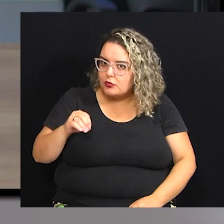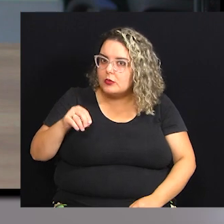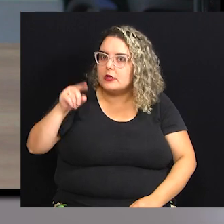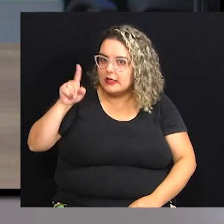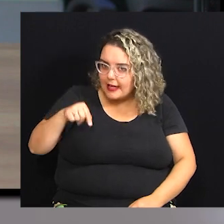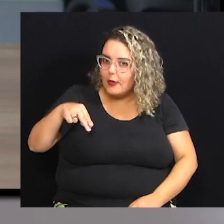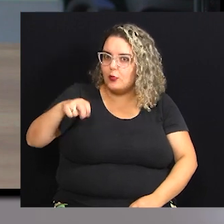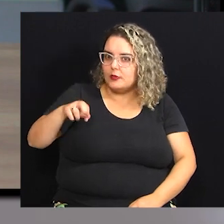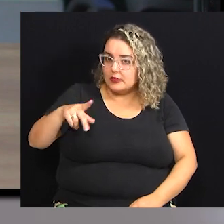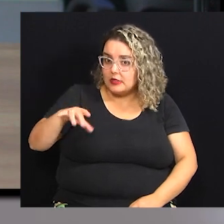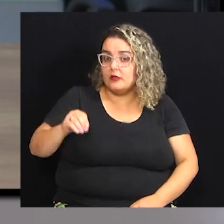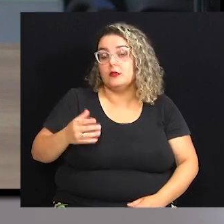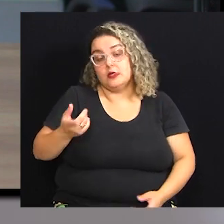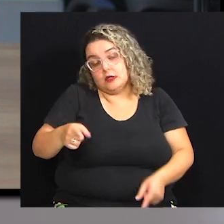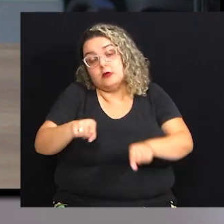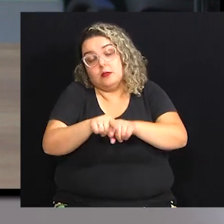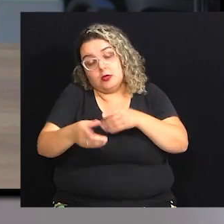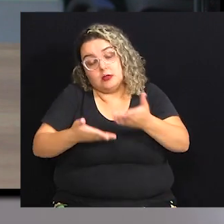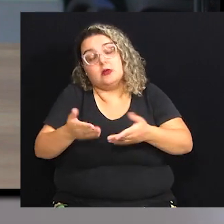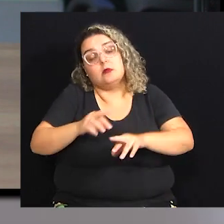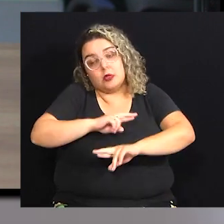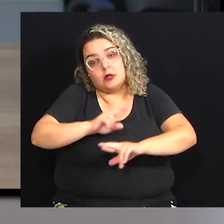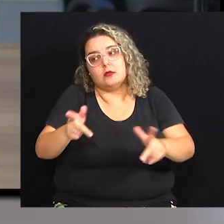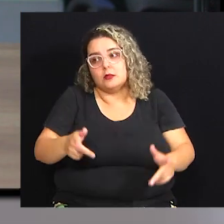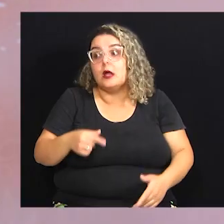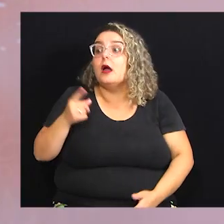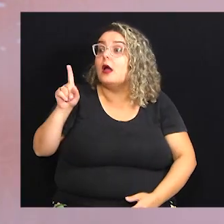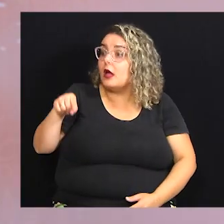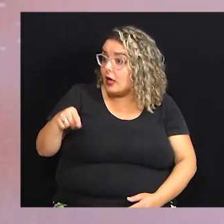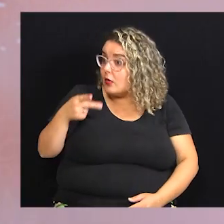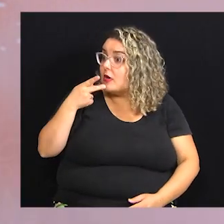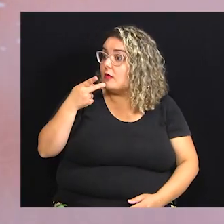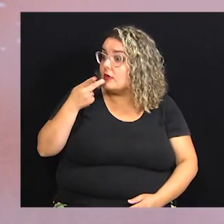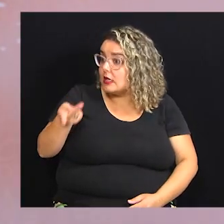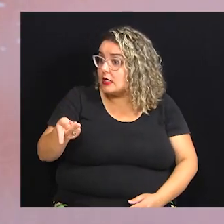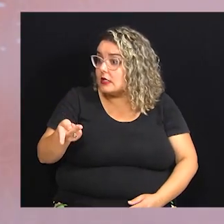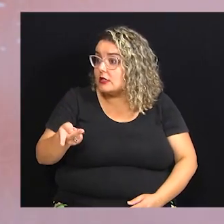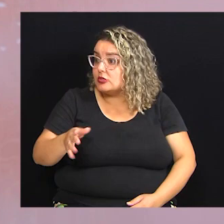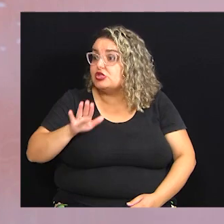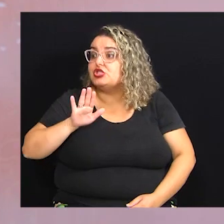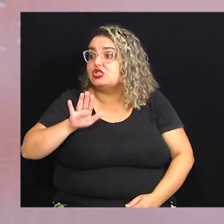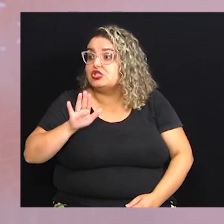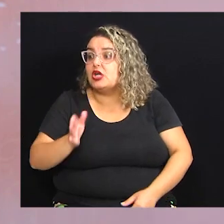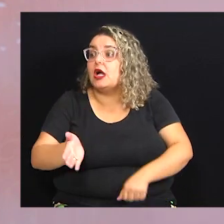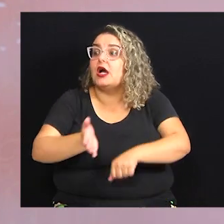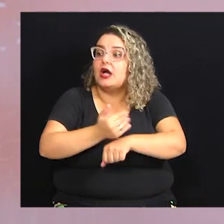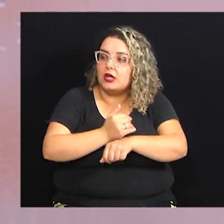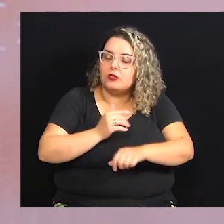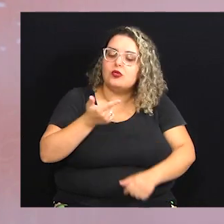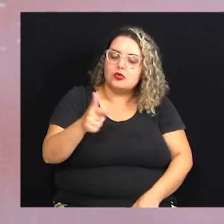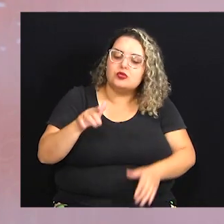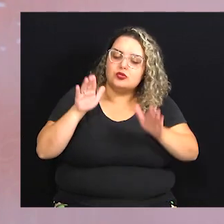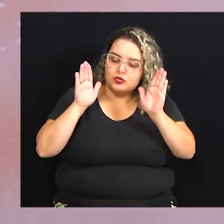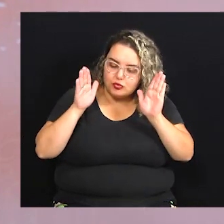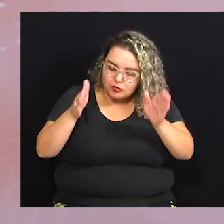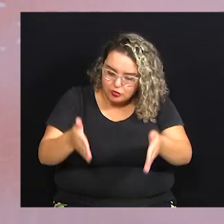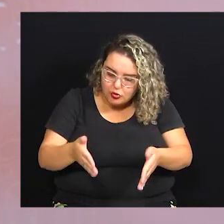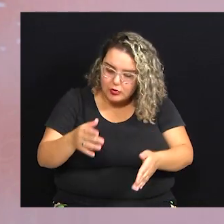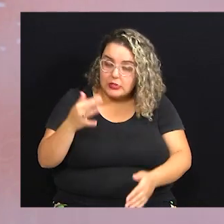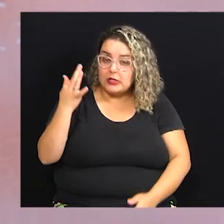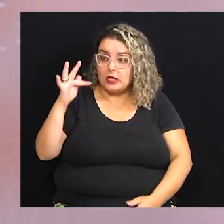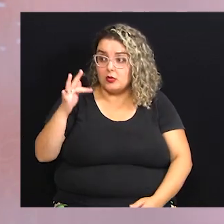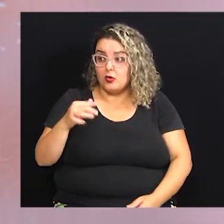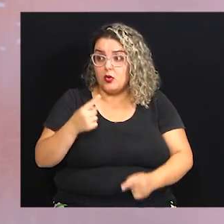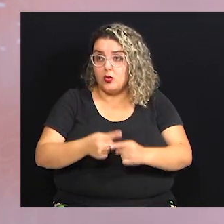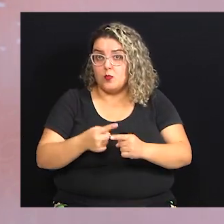de qual dor de cabeça que a gente está falando. Inclusive o tratamento também muda. Pois é, eu ia falar sobre isso daqui a pouco. Antes eu vou ficar ainda mais um pouquinho na